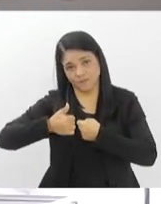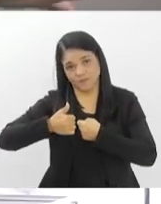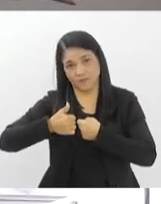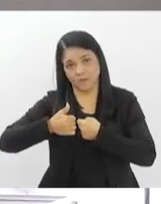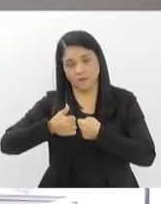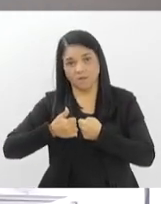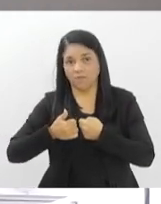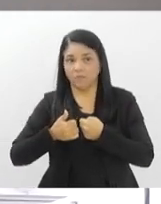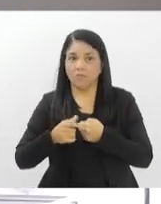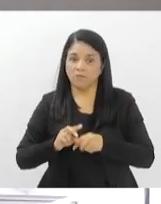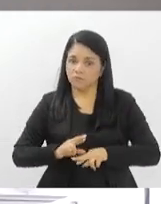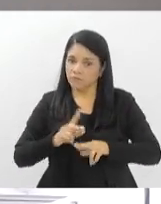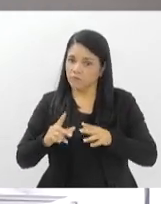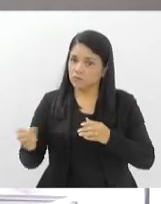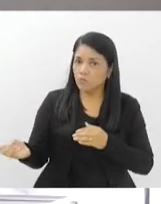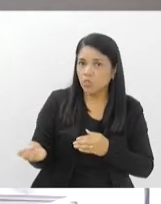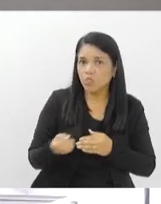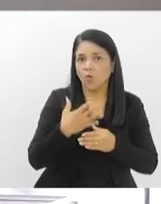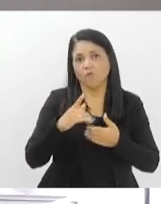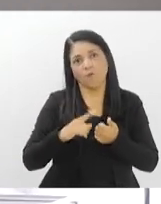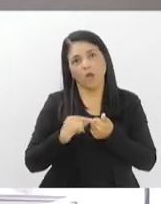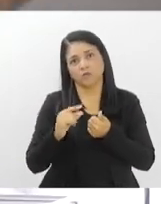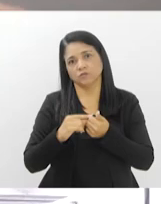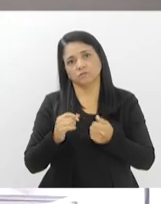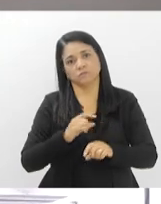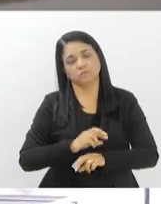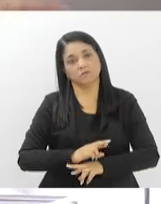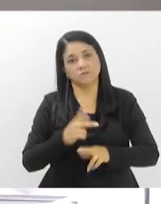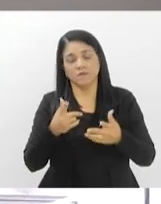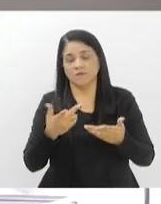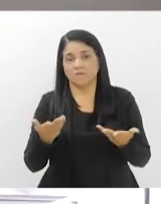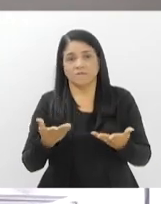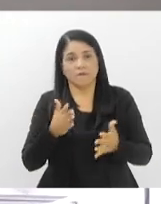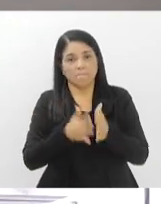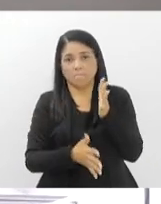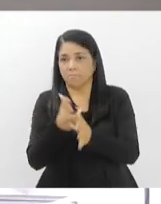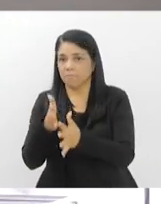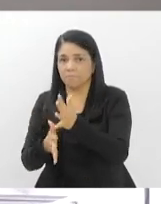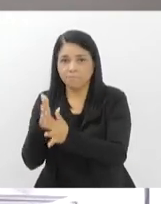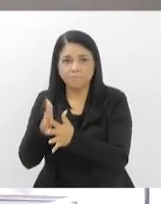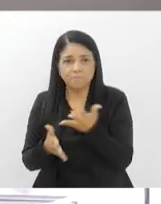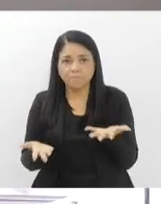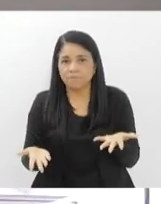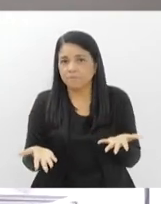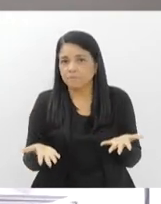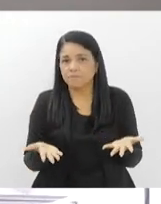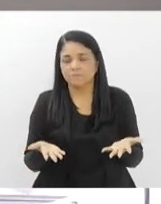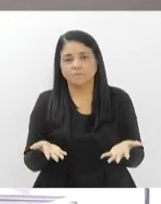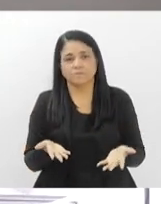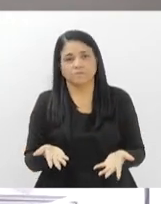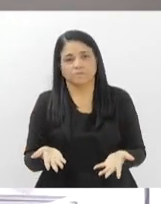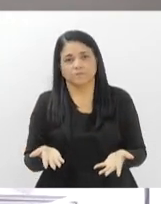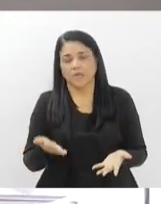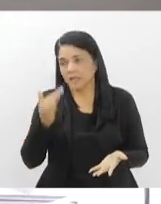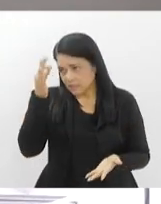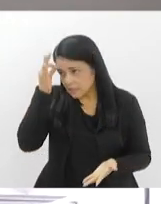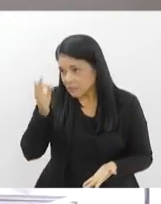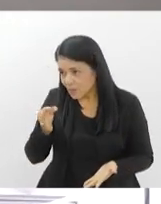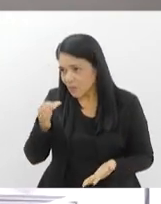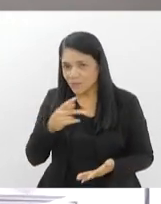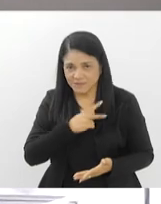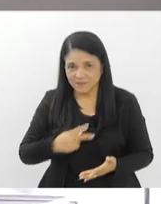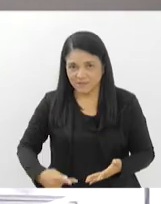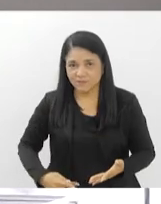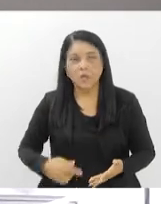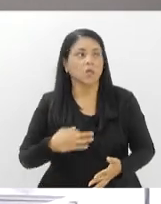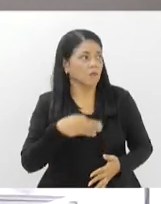um novo artigo, senão vai ficar um saco de gato isso aí. Entendeu, presidente? O presidente também não entendeu.